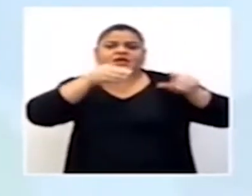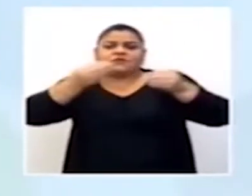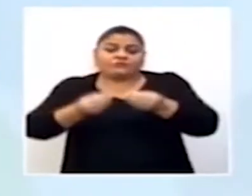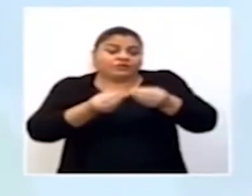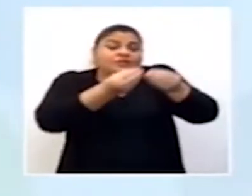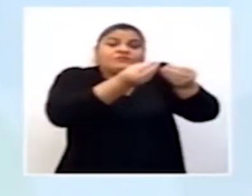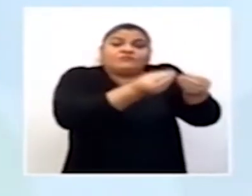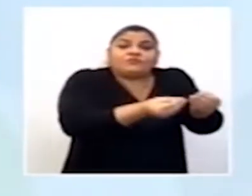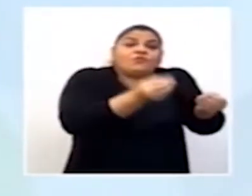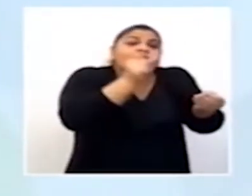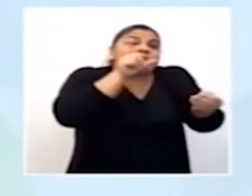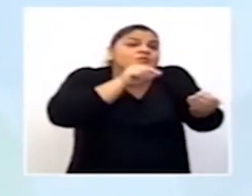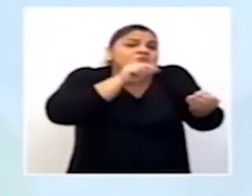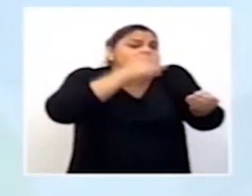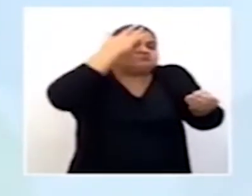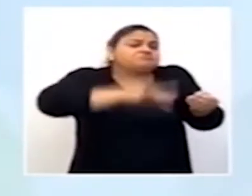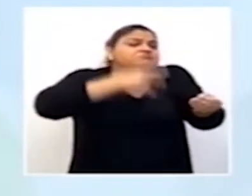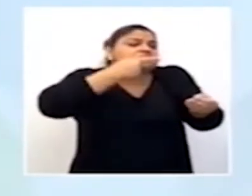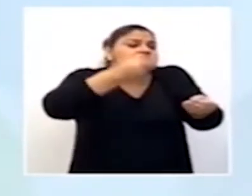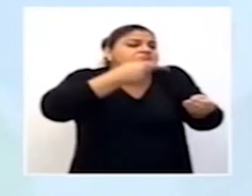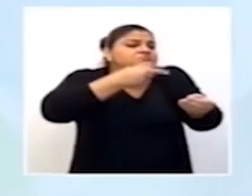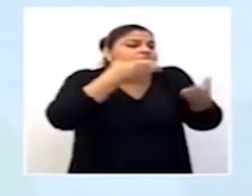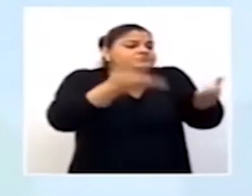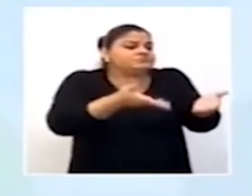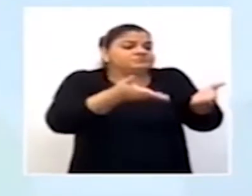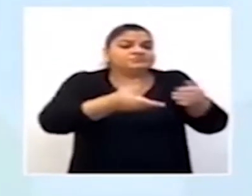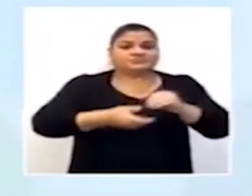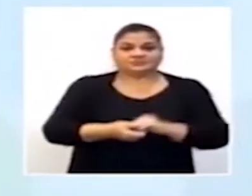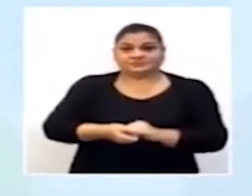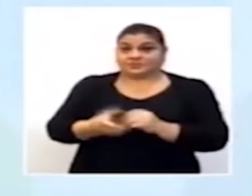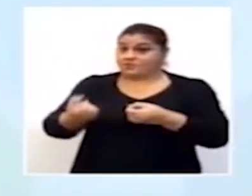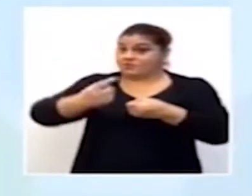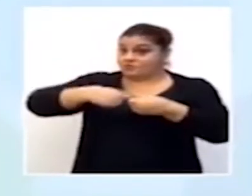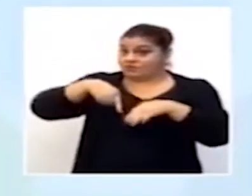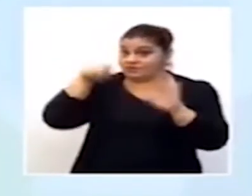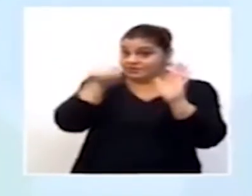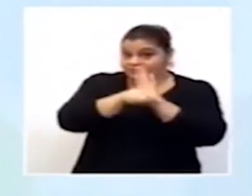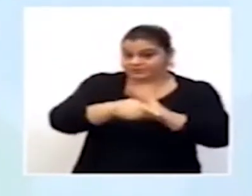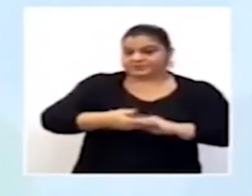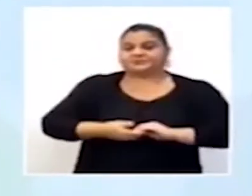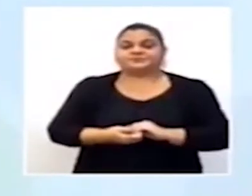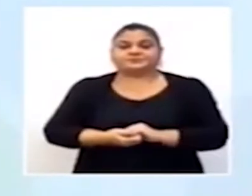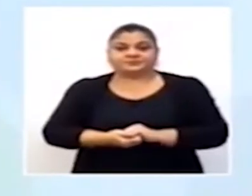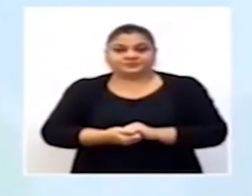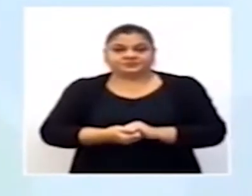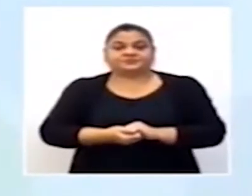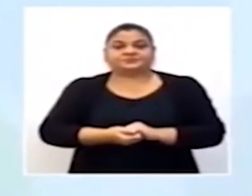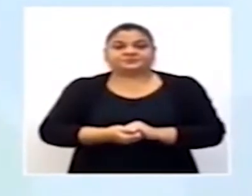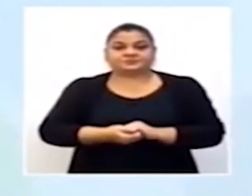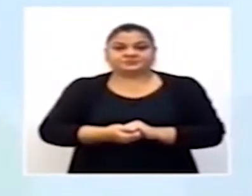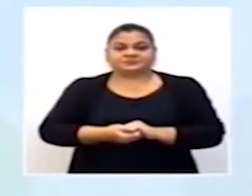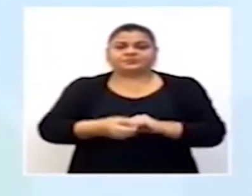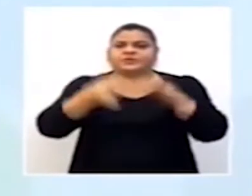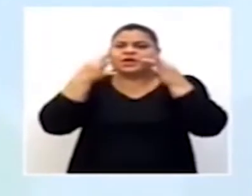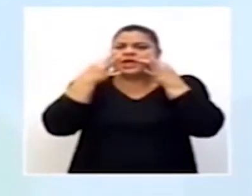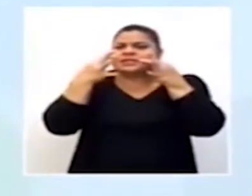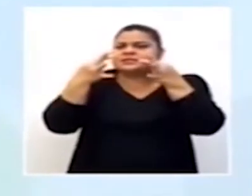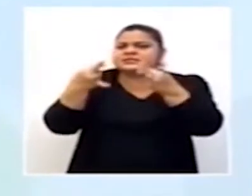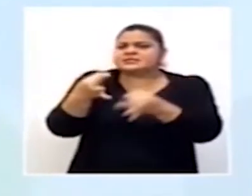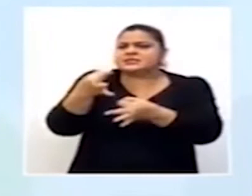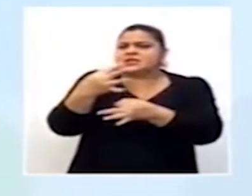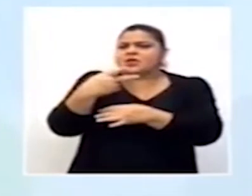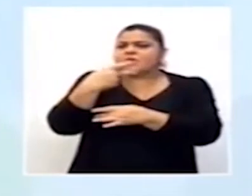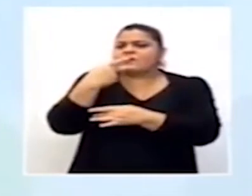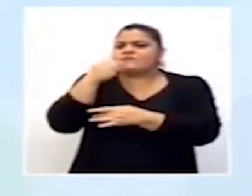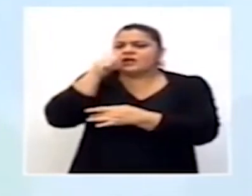devolver o passarinho ele não sabe falar tá vamos voltar aqui nas perguntas Então vamos lá o que serve a